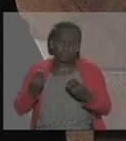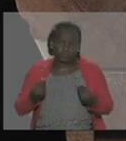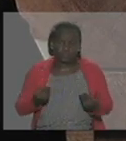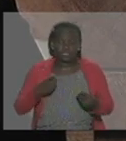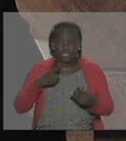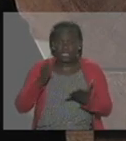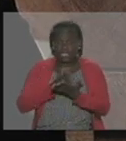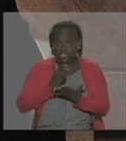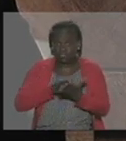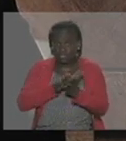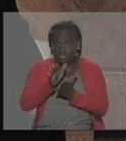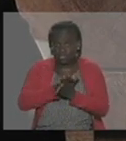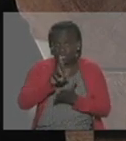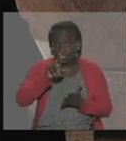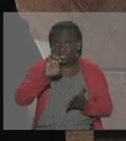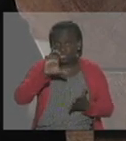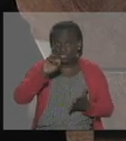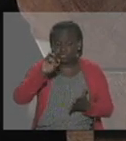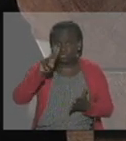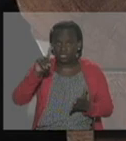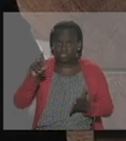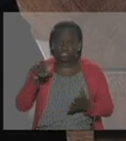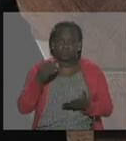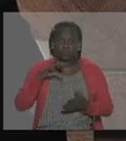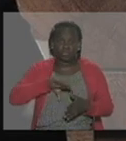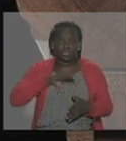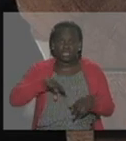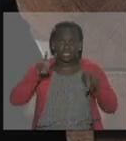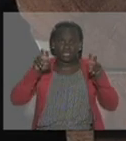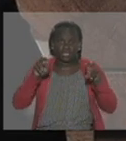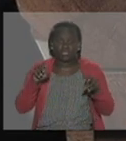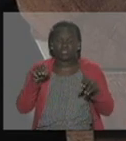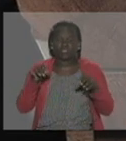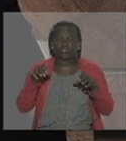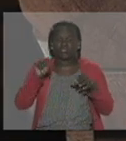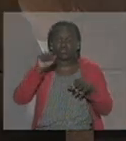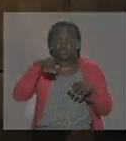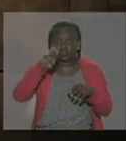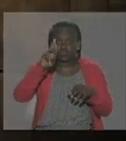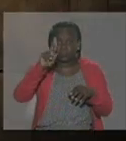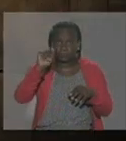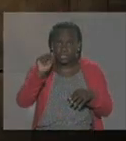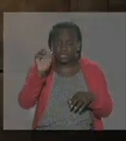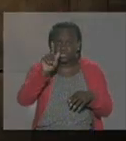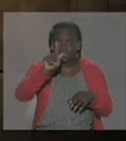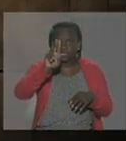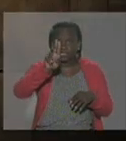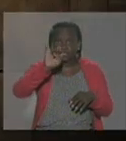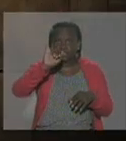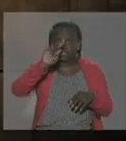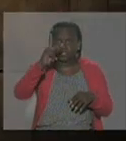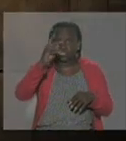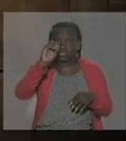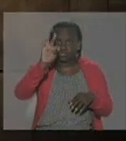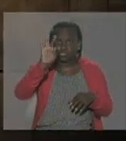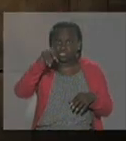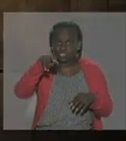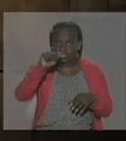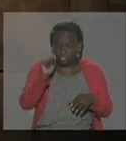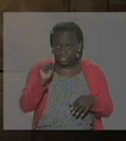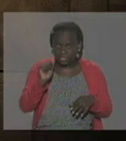mas ela tem um livro que a Record publicou em português com o título a sombra da guilhotina que é uma